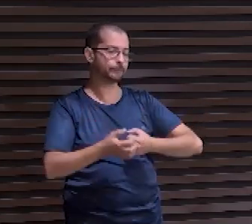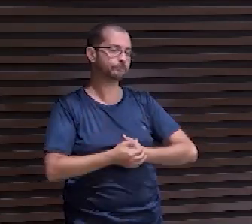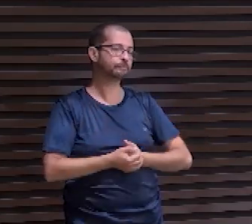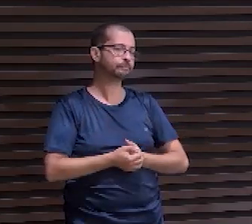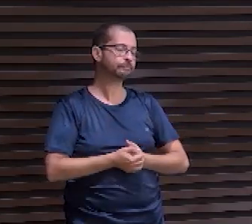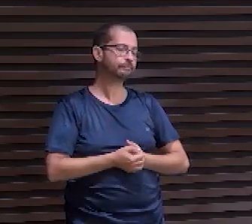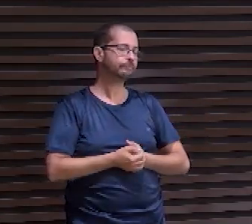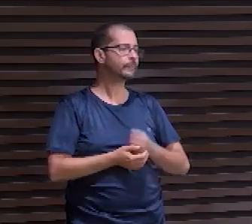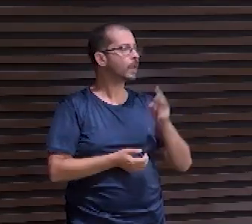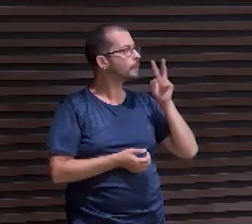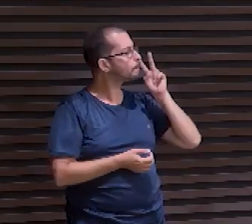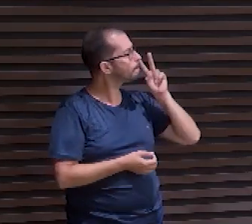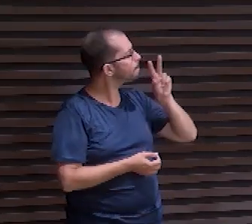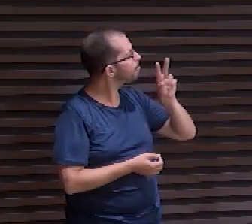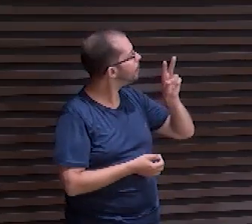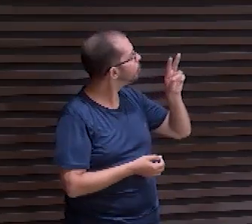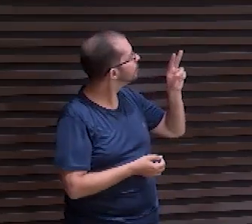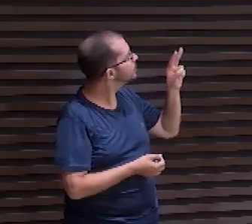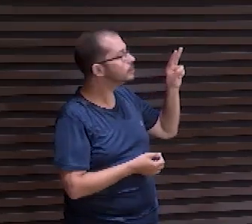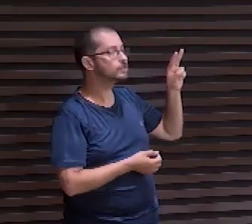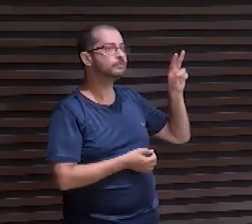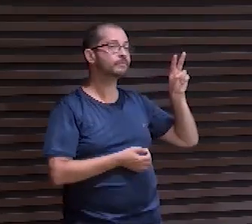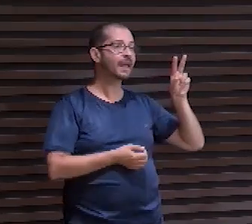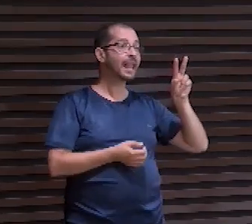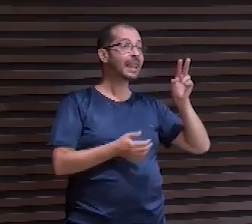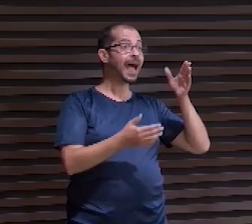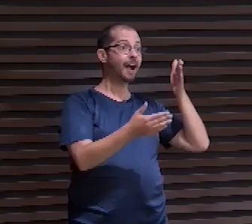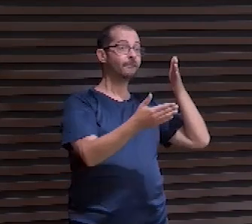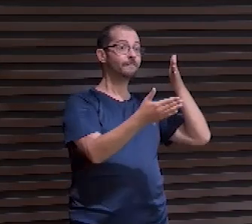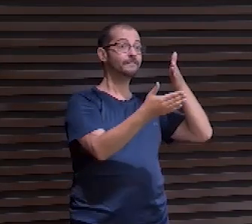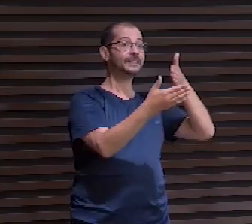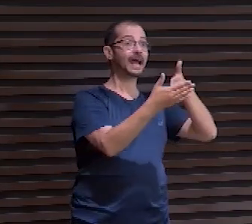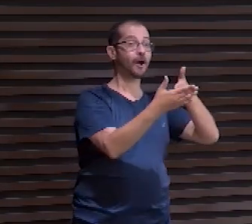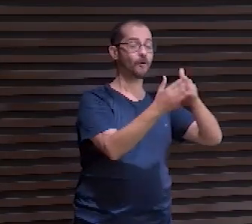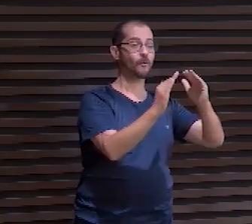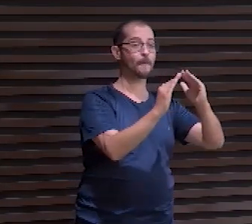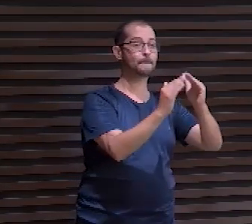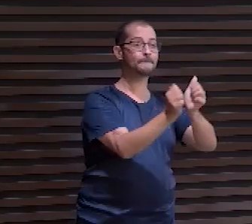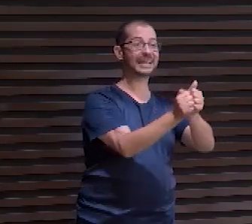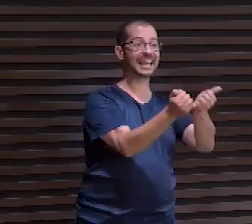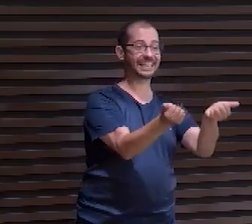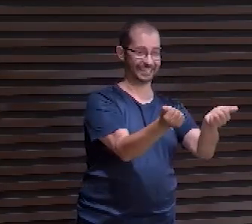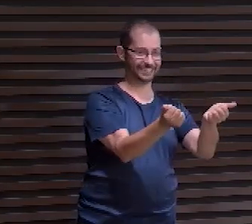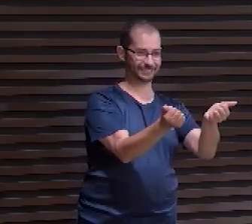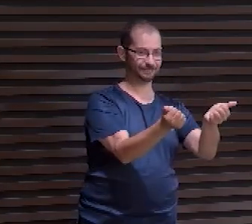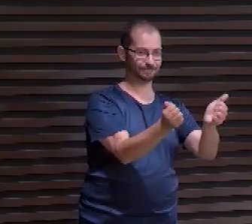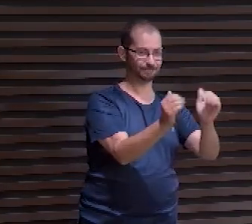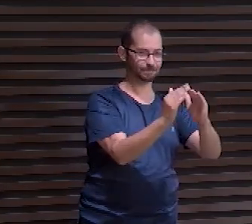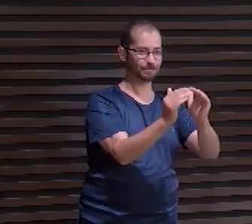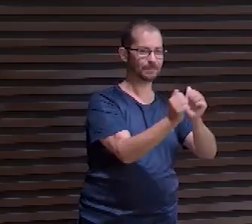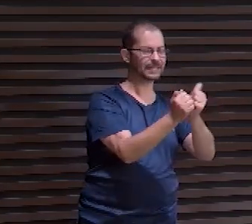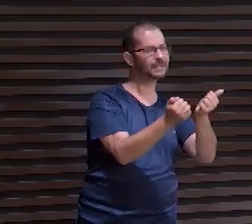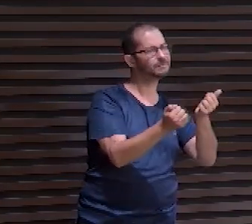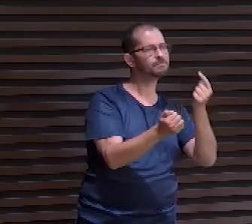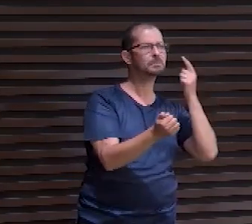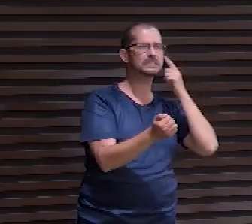Olhando à volta, vi uma padaria no final da rua. Vou comprar alguma coisa para